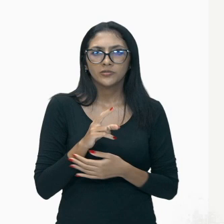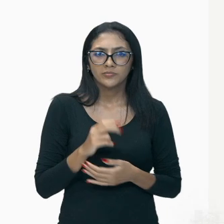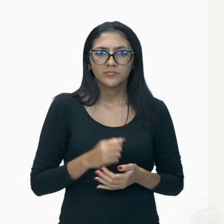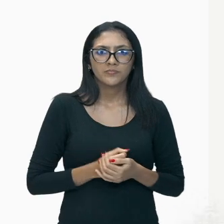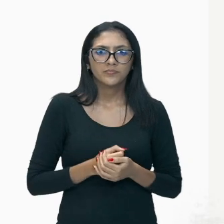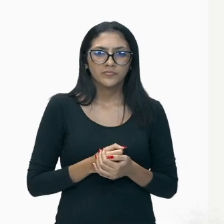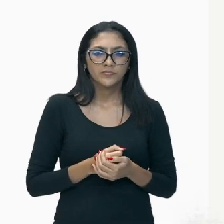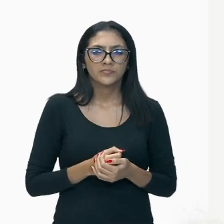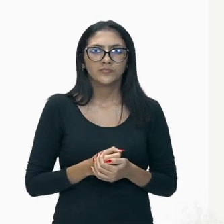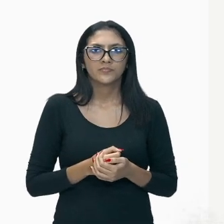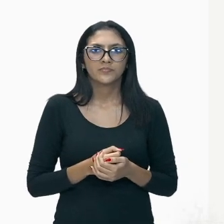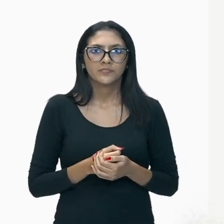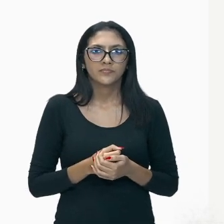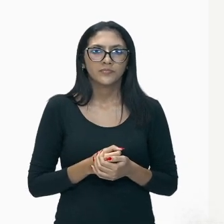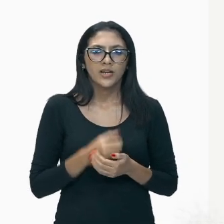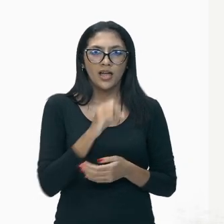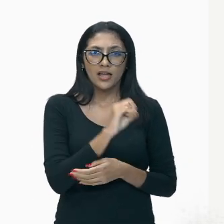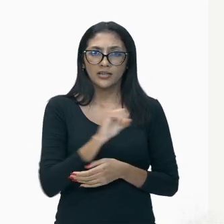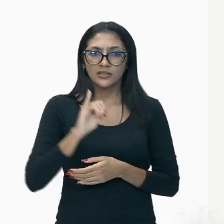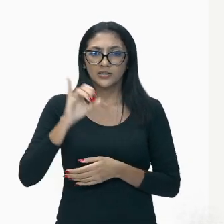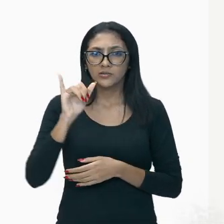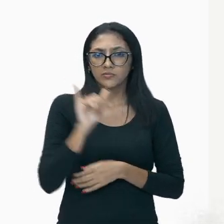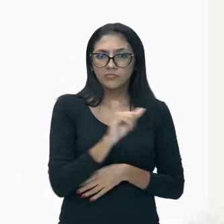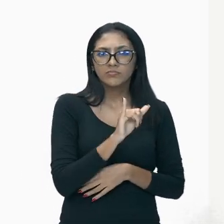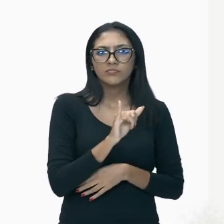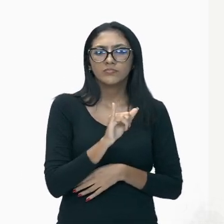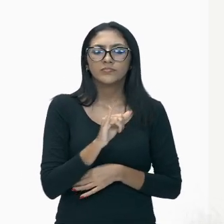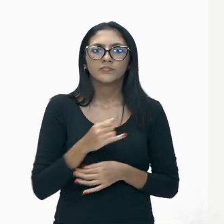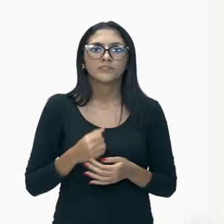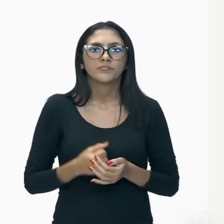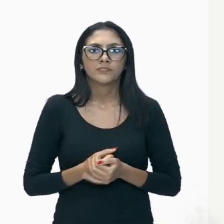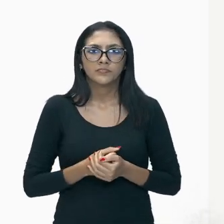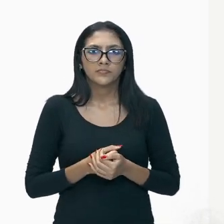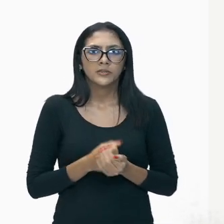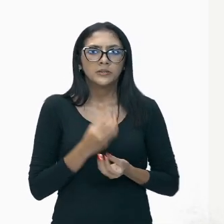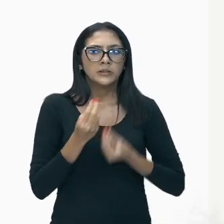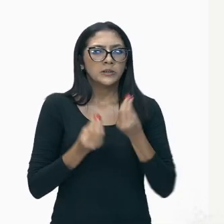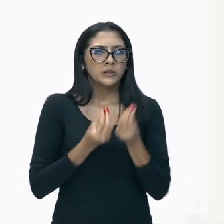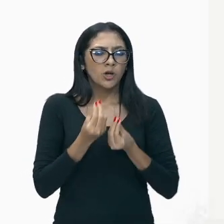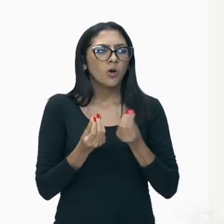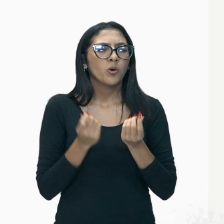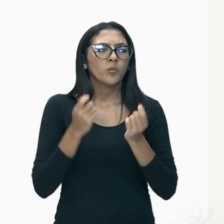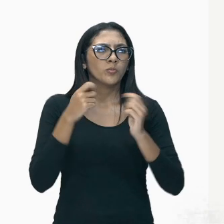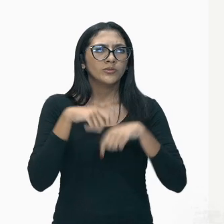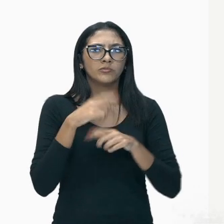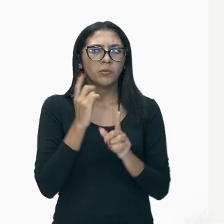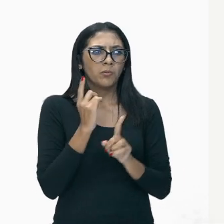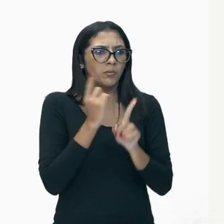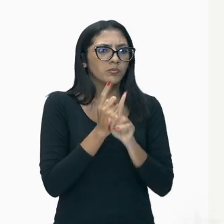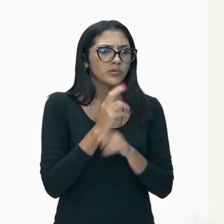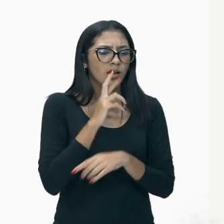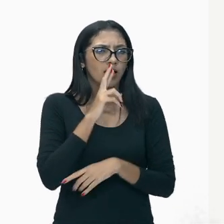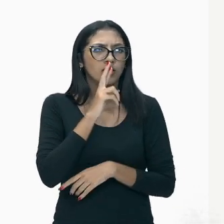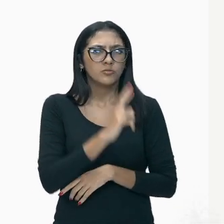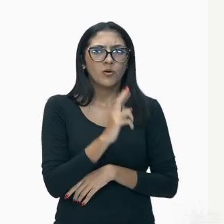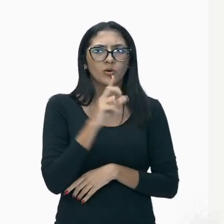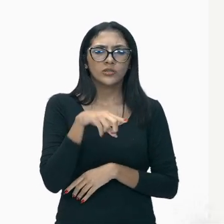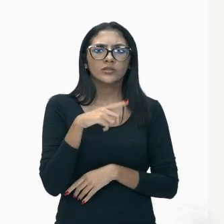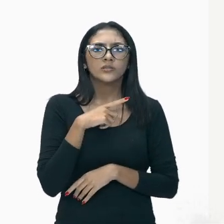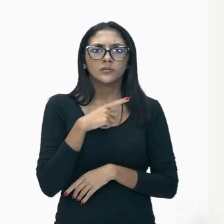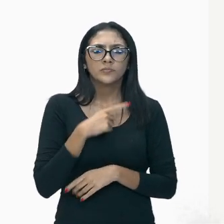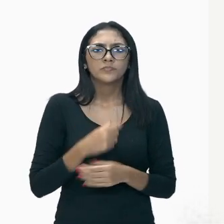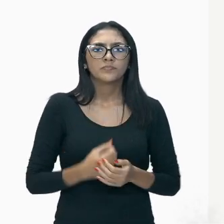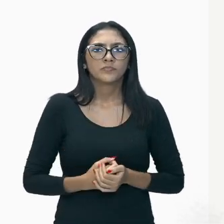quilowatt-hora. E para encontrarmos a unidade em quilowatt-hora, eu